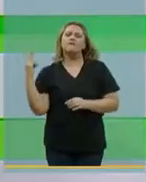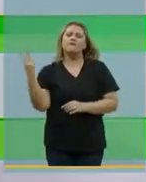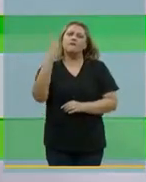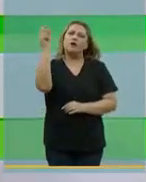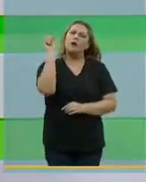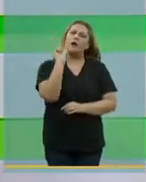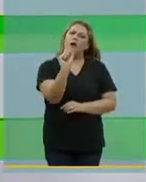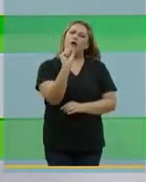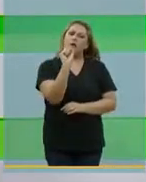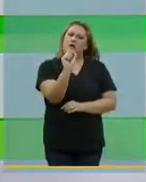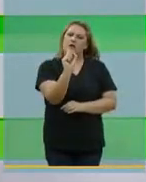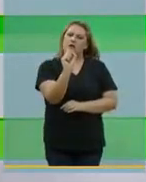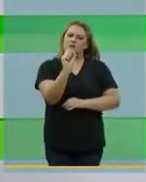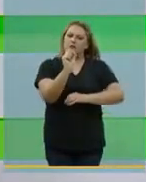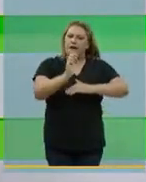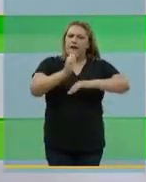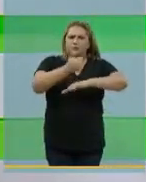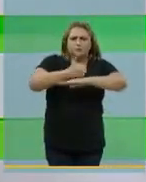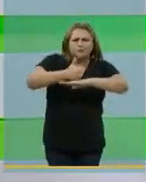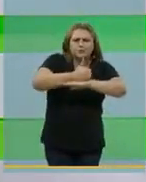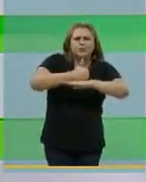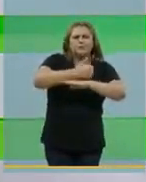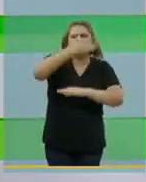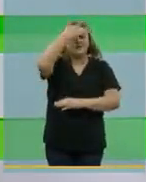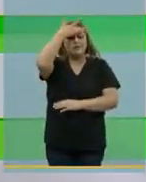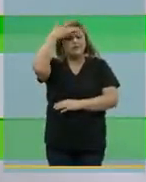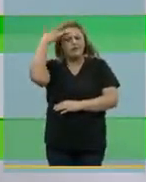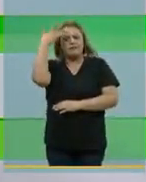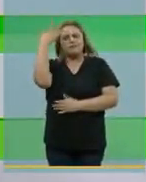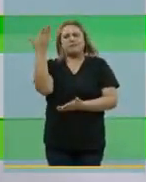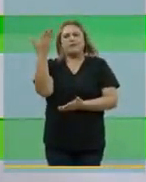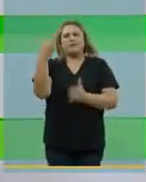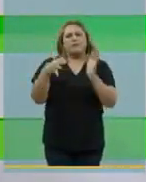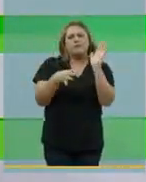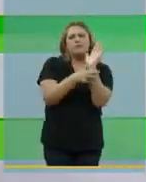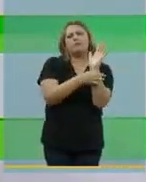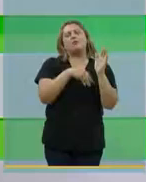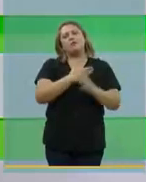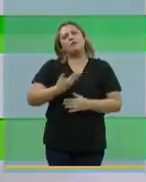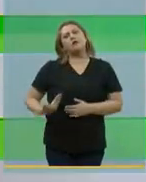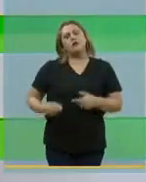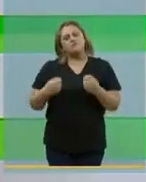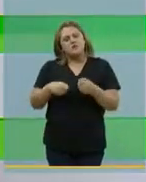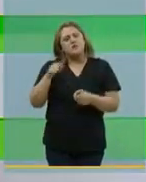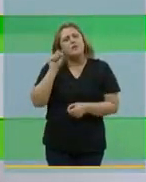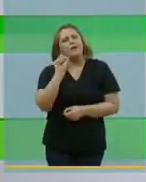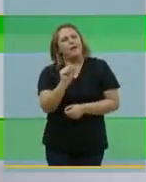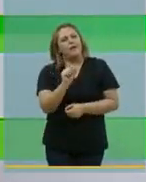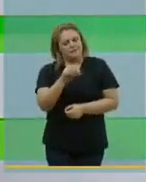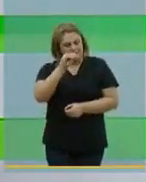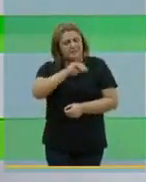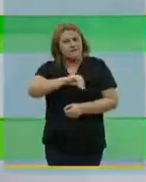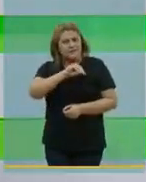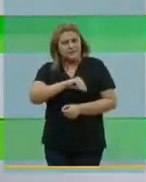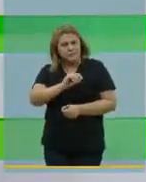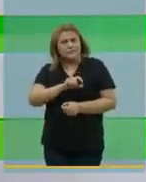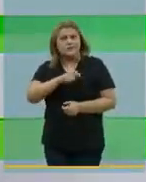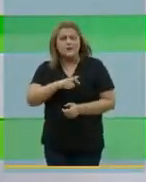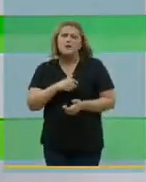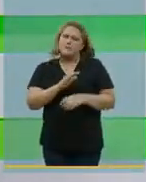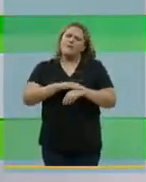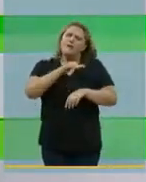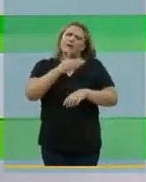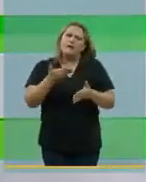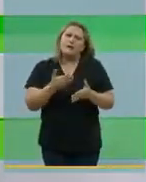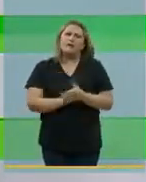da segurança pública que devem ser bem remunerados em razão do risco que enfrentam no dia a dia no